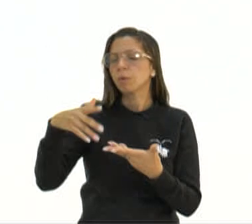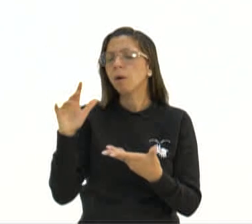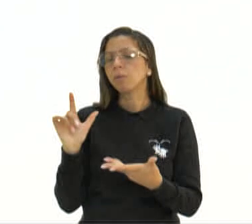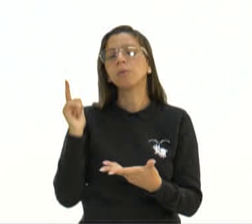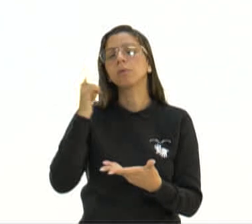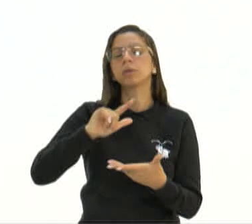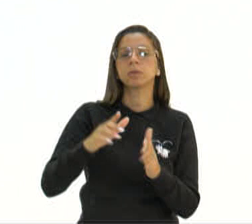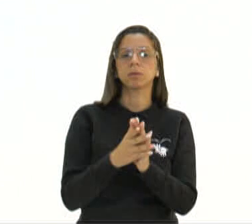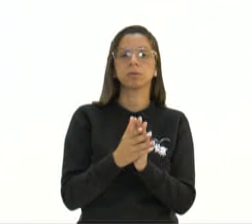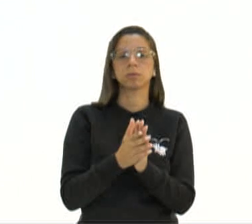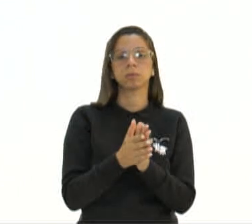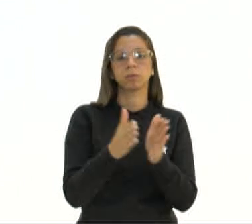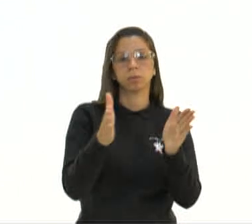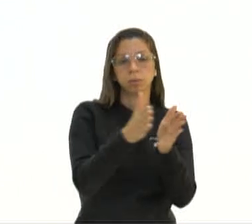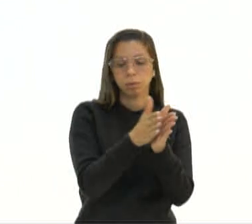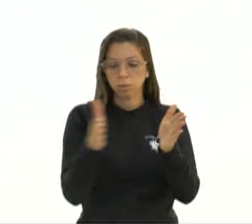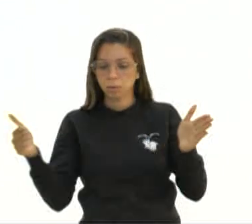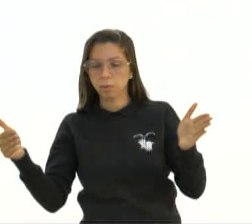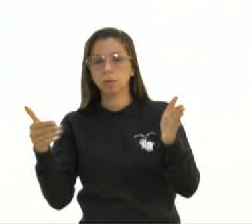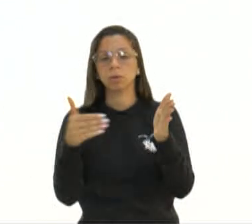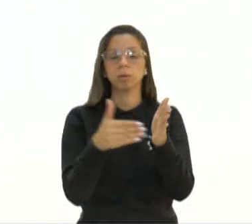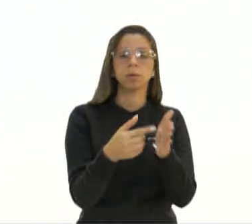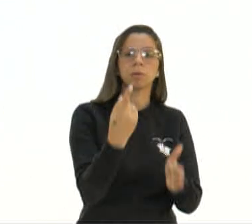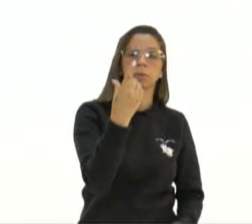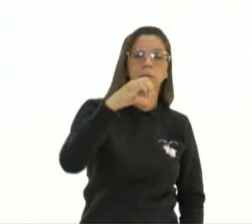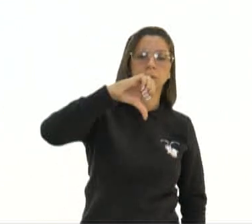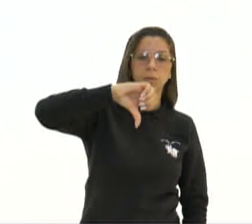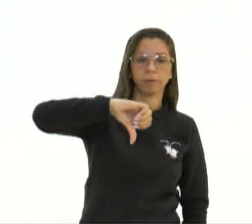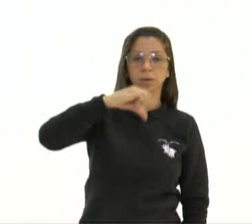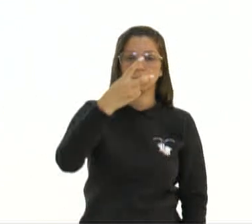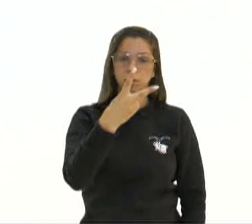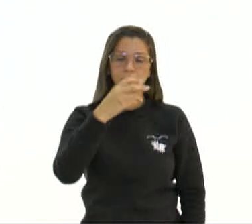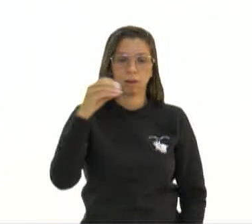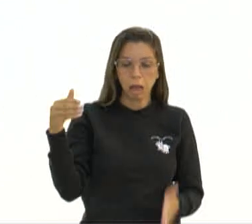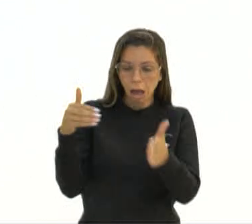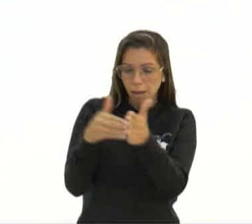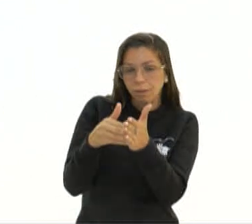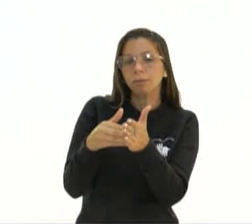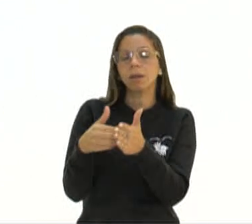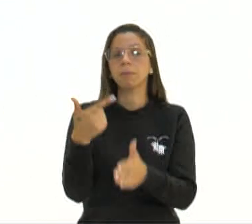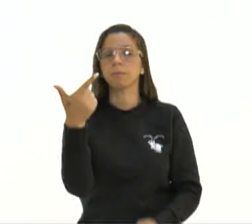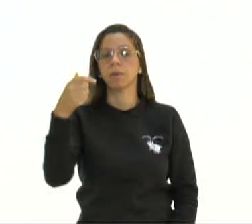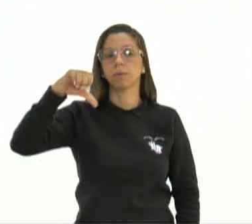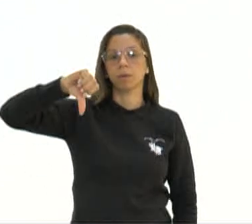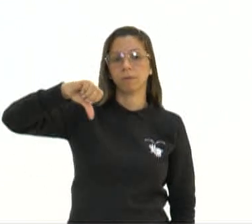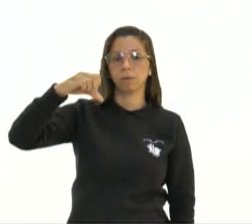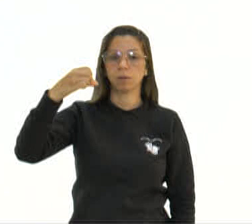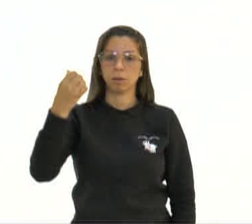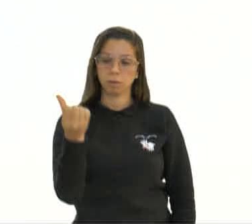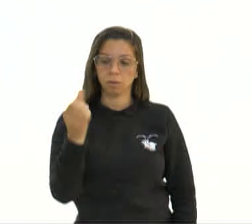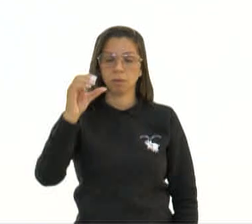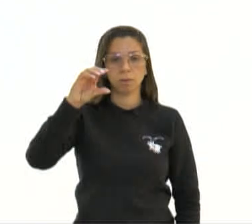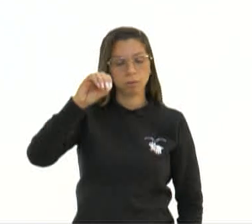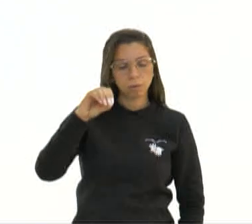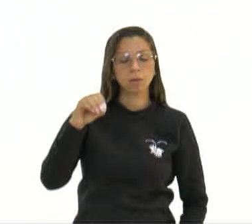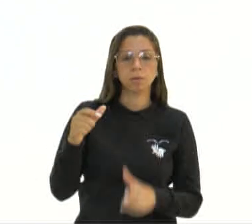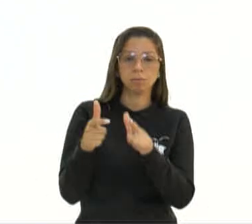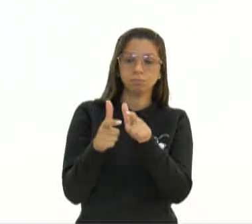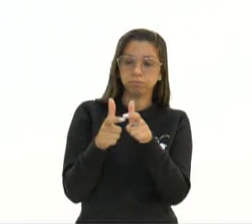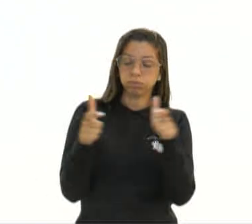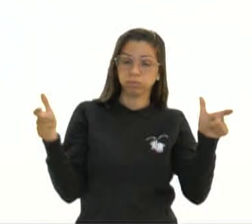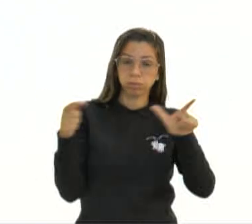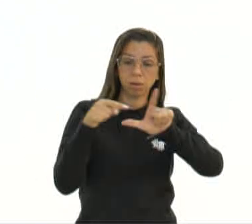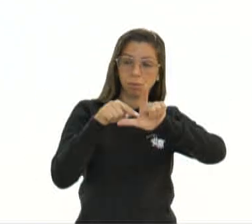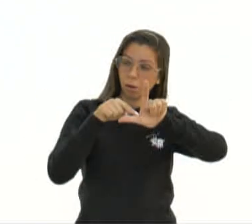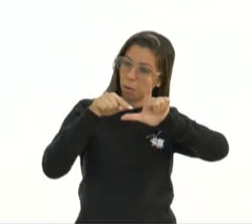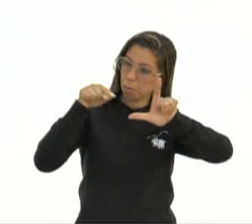período, entre 1920 e 1960. A população cresceu mais de 120%.